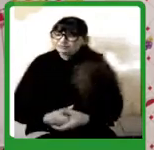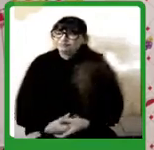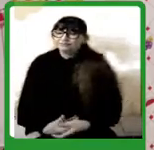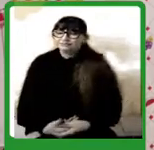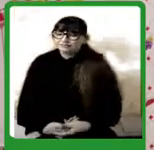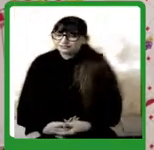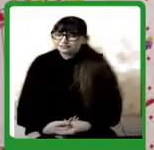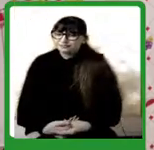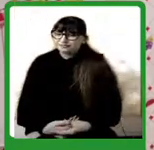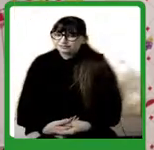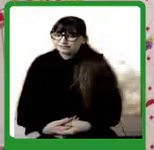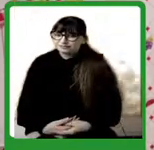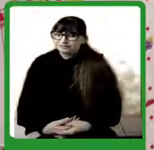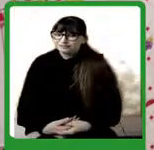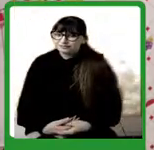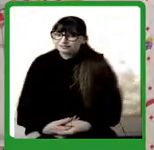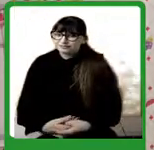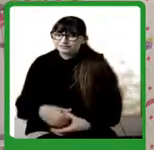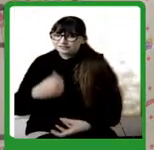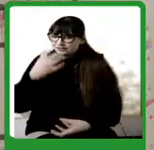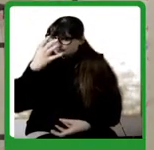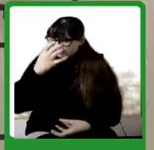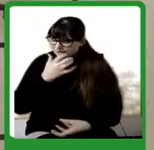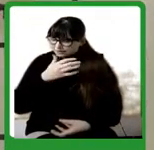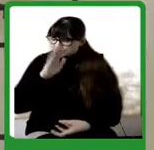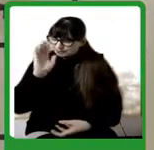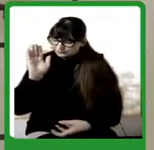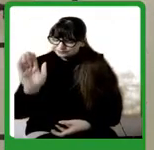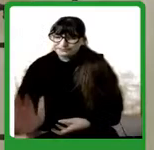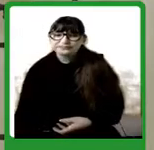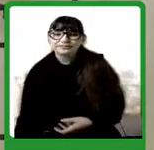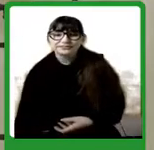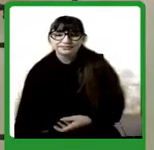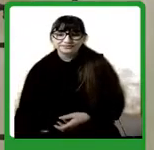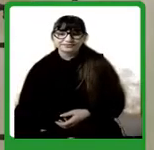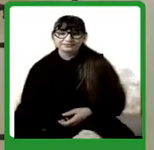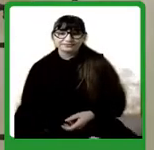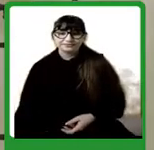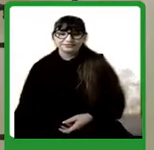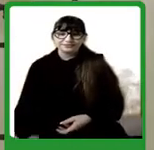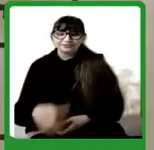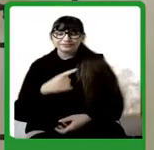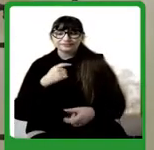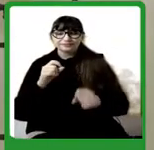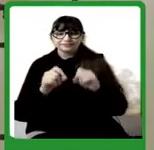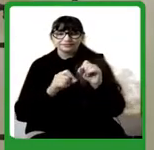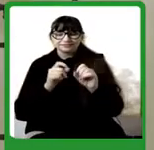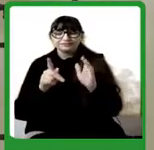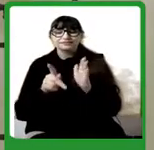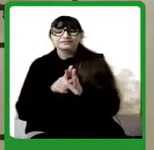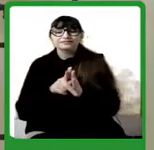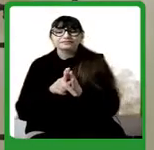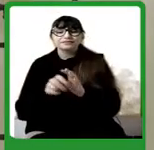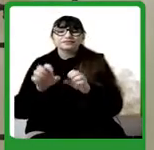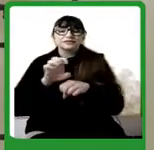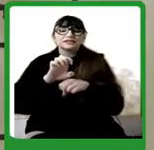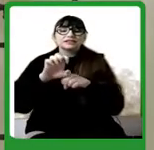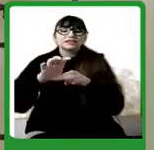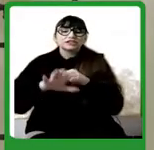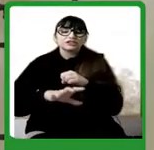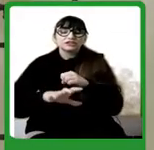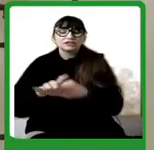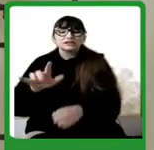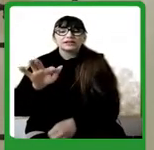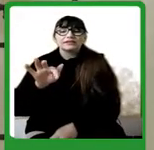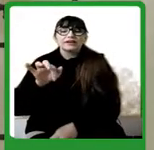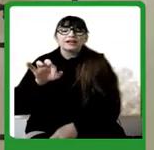Tô brava também. Dona Maria. Odete Pastusca, Badin, Erechim, ele disse. Que é? Fernando Rosato, gosta